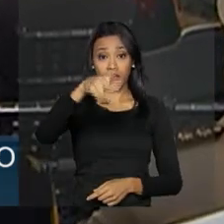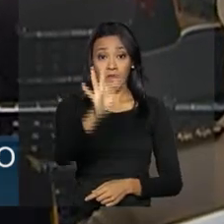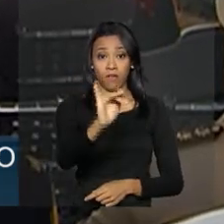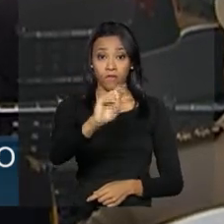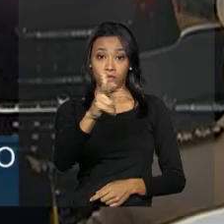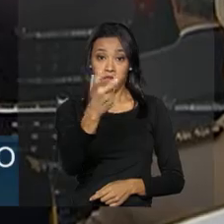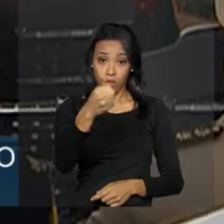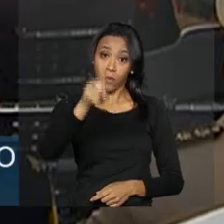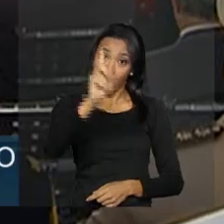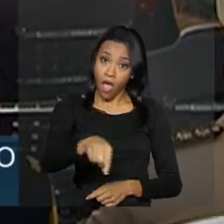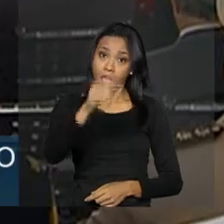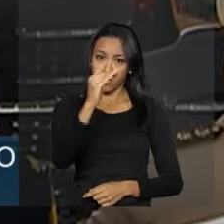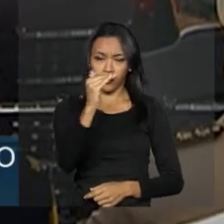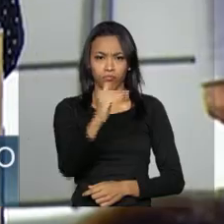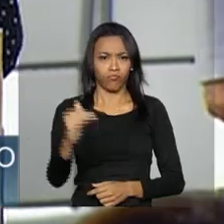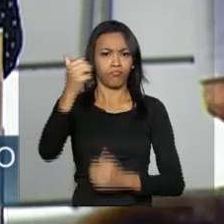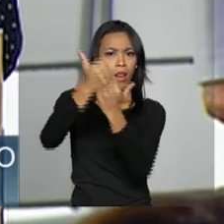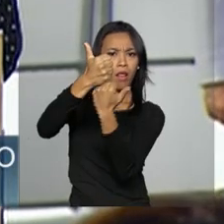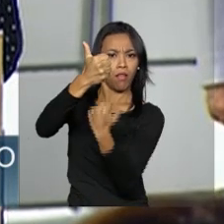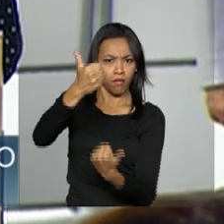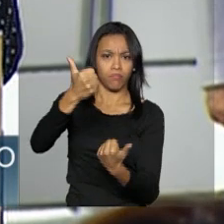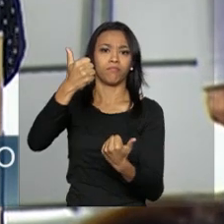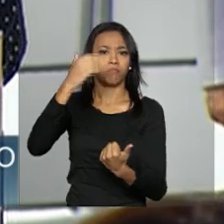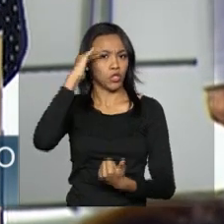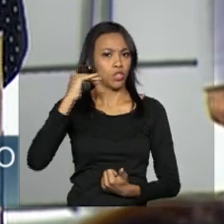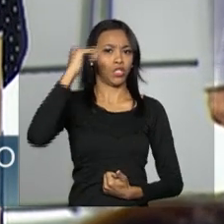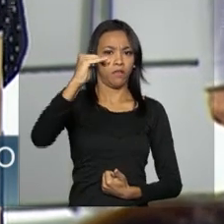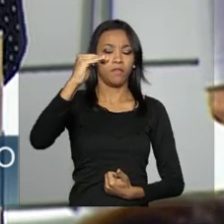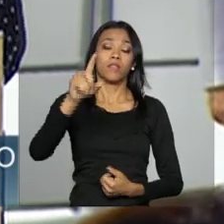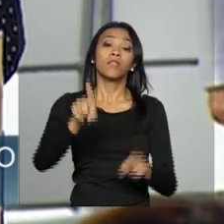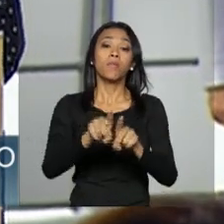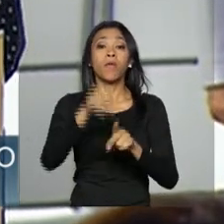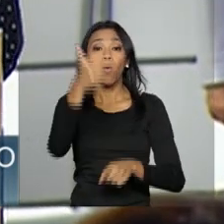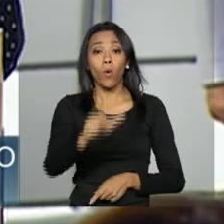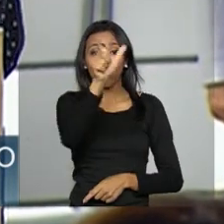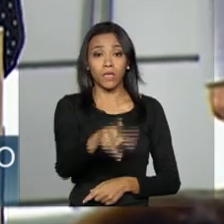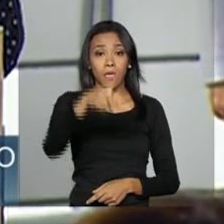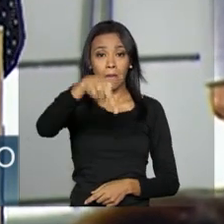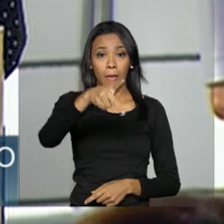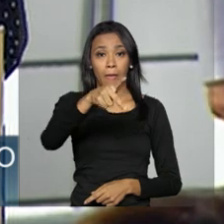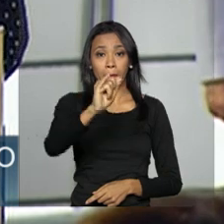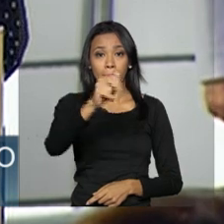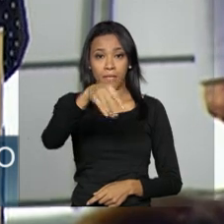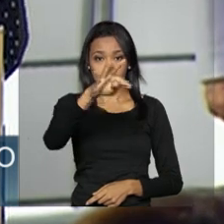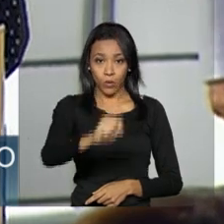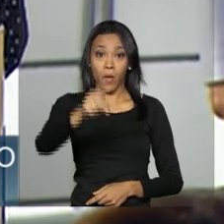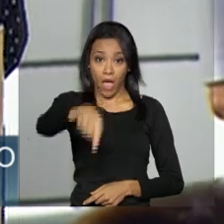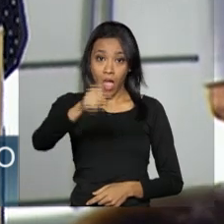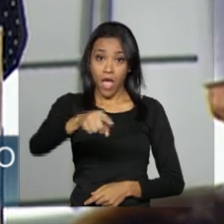do Estado-Maior da Armada. Álvaro Luiz Pinto, ministro do Superior Tribunal